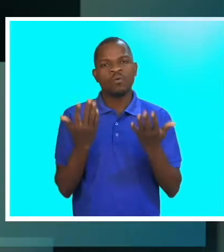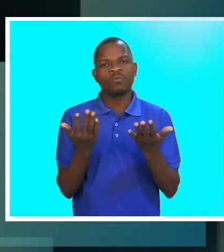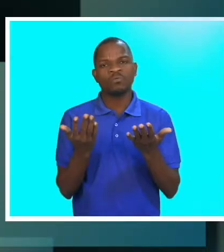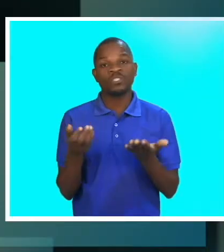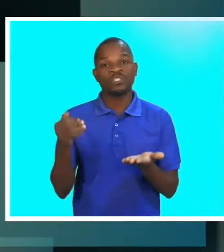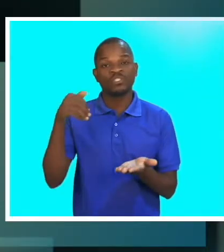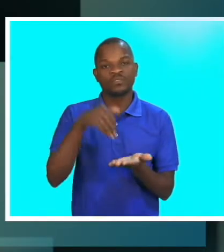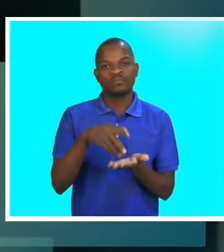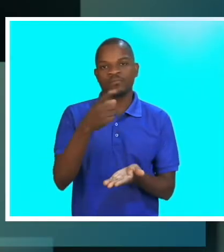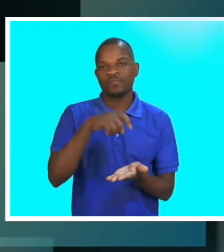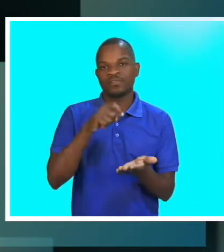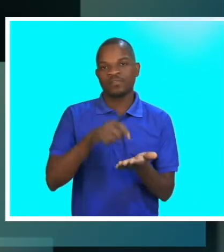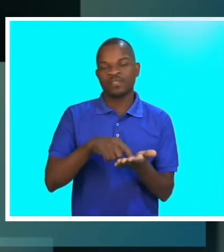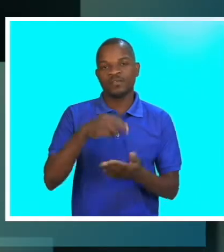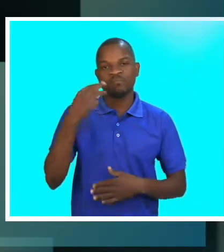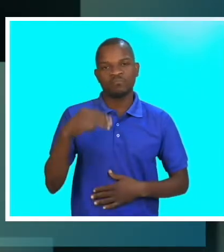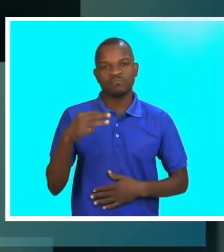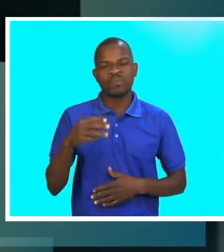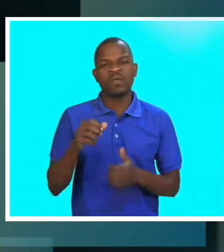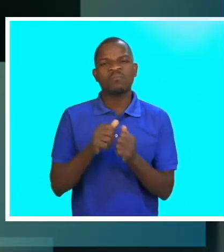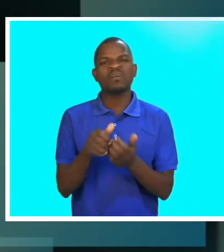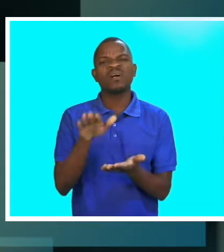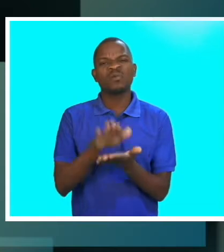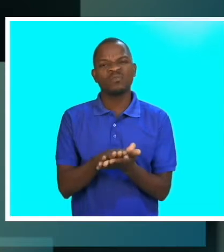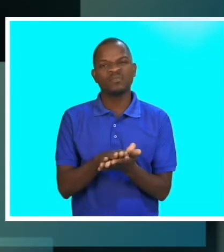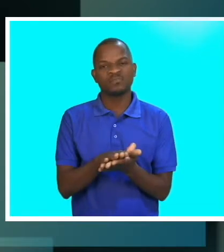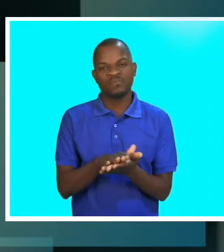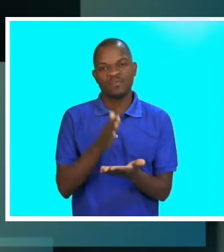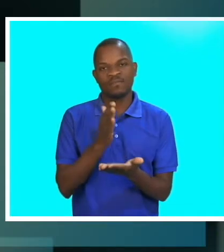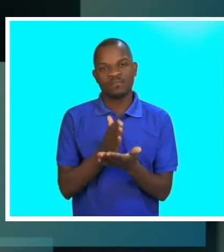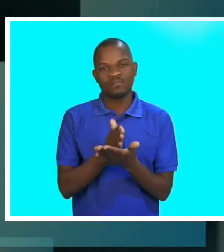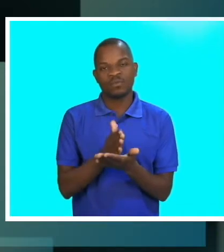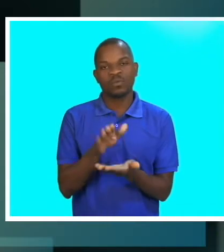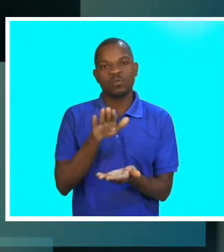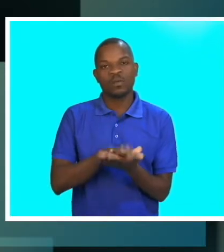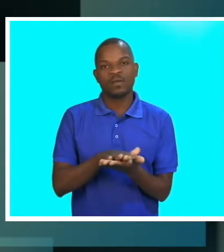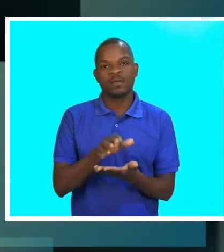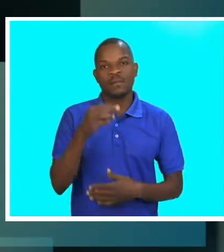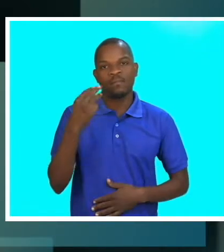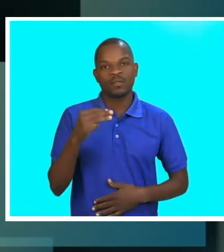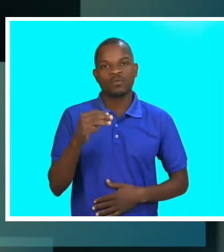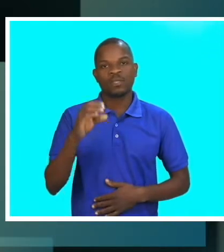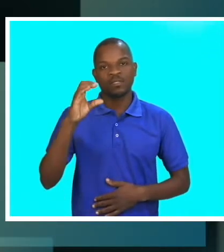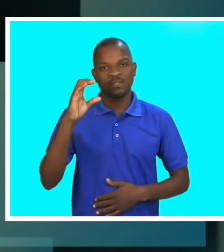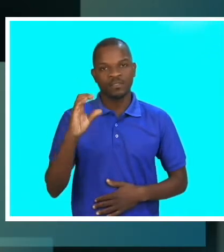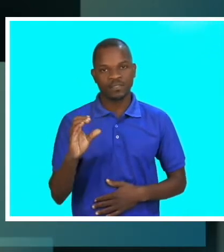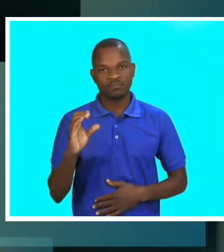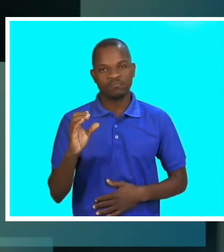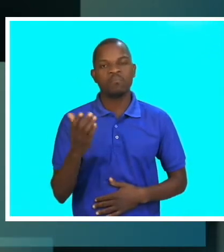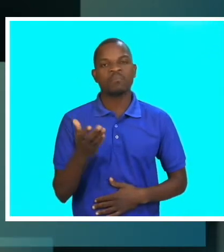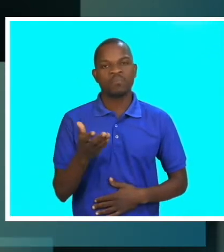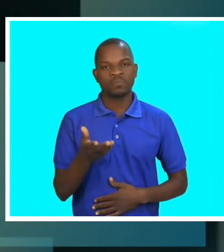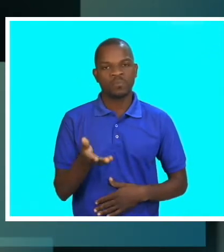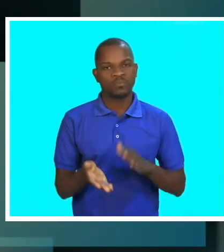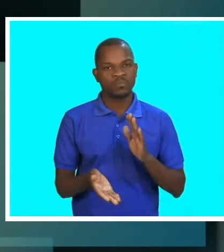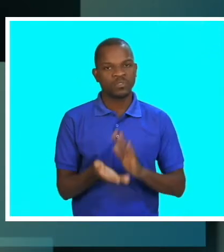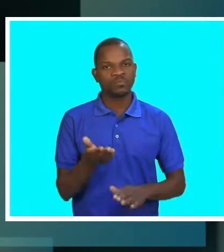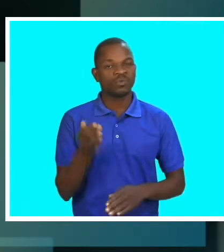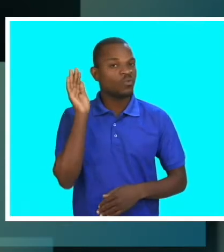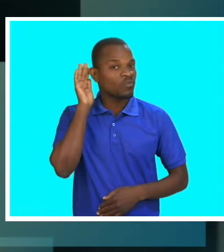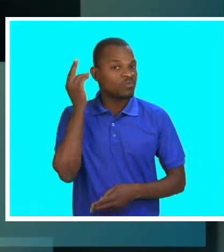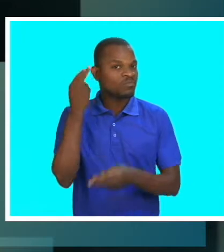hoje vemos na cidade da matola mais concretamente em uma tela se vamos conhecer uma história